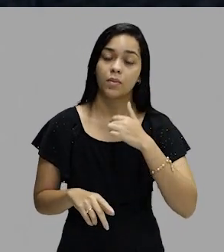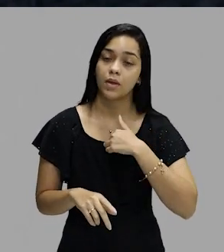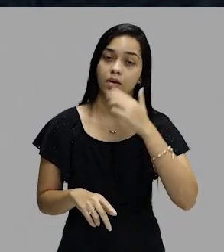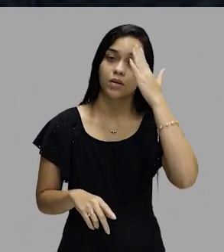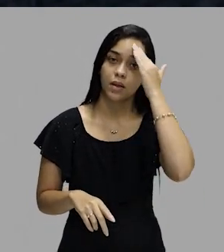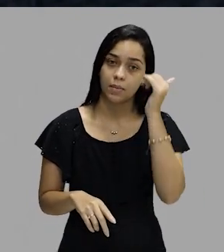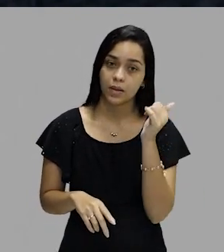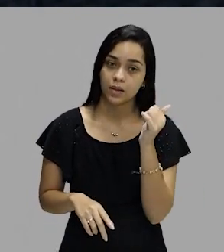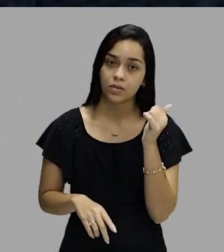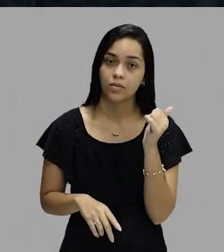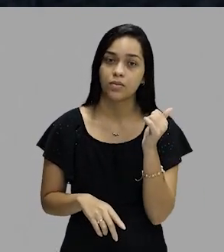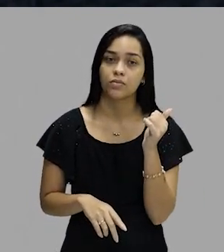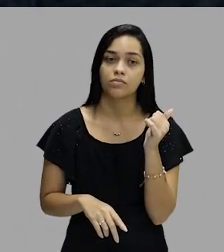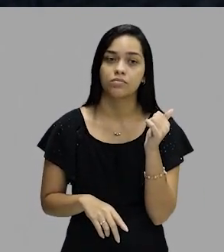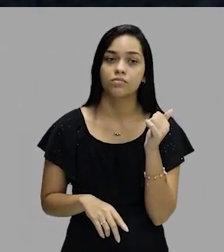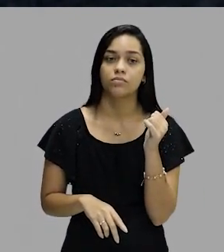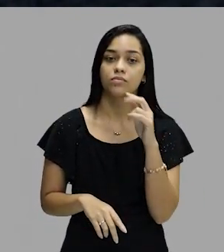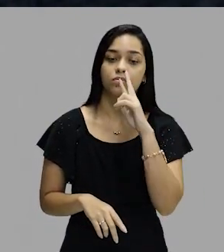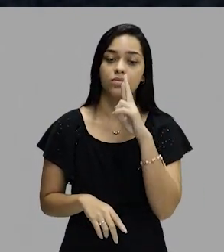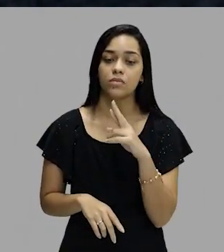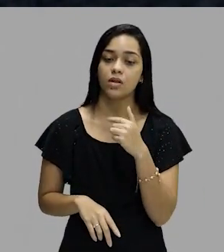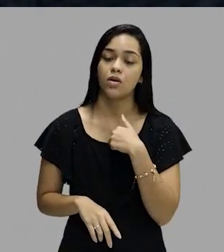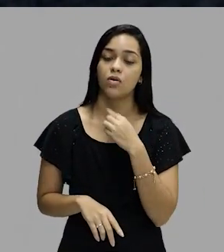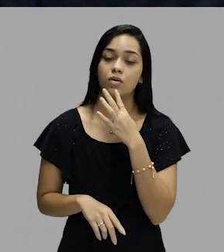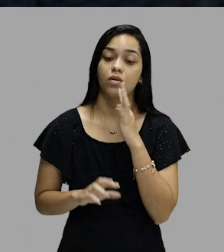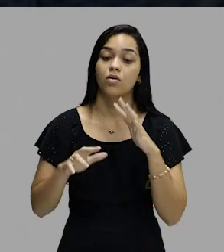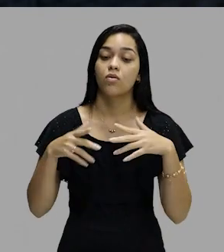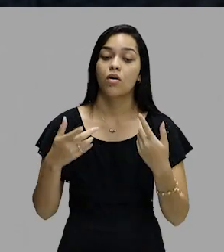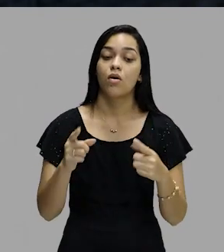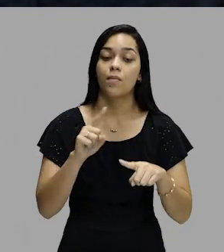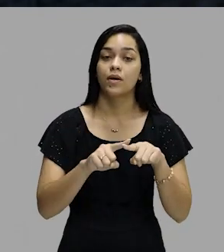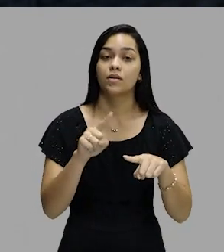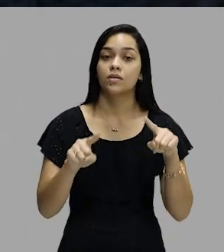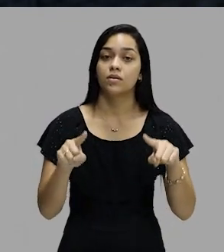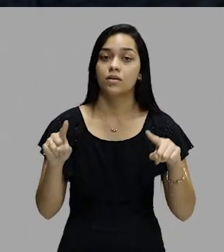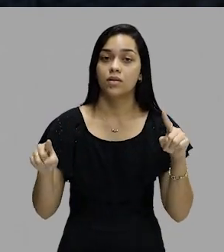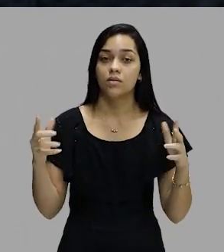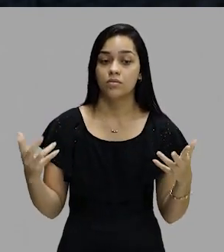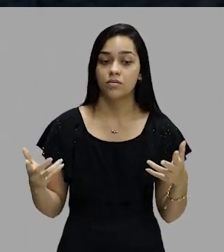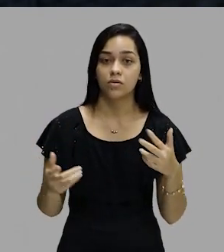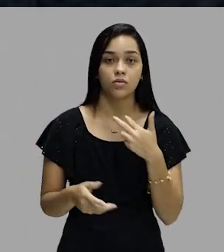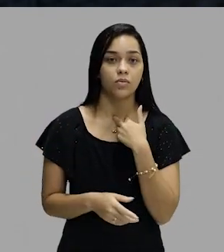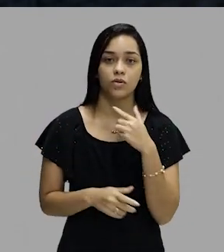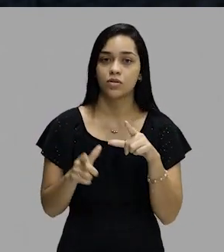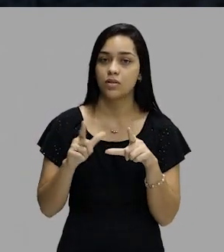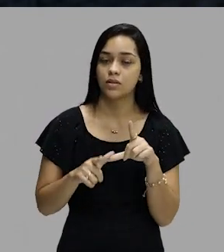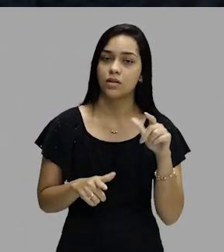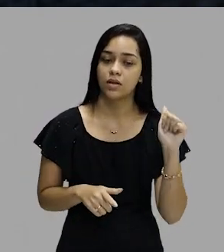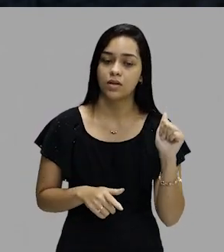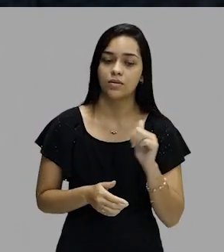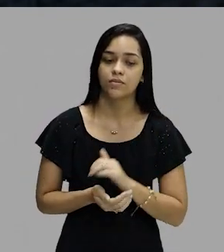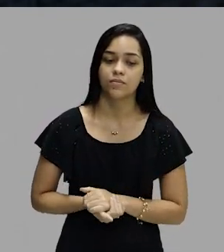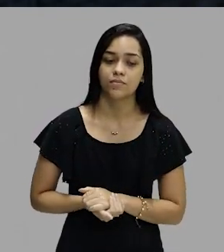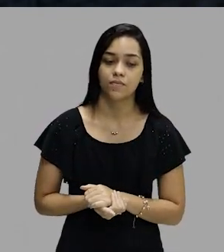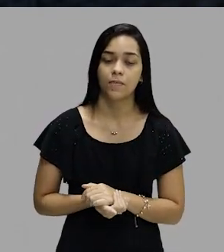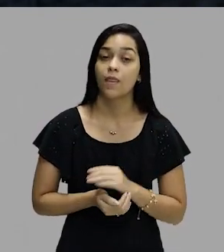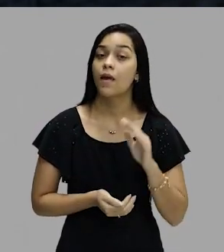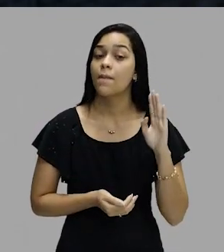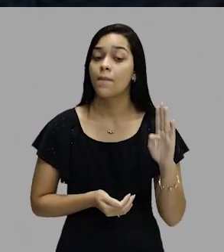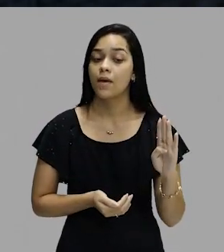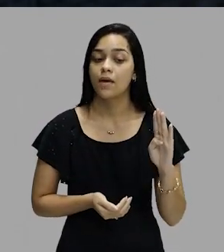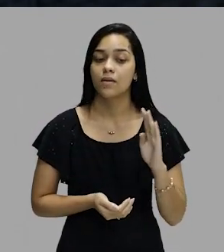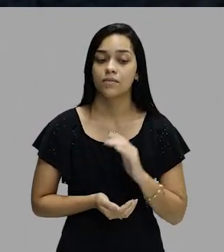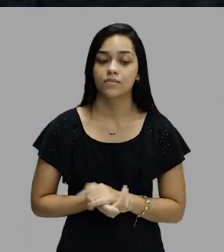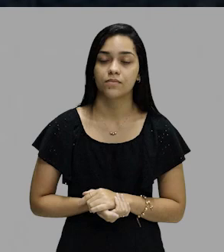não me garante, né, de eu conhecer que material é aquele. Então já não pode ser a letra A. Volume e